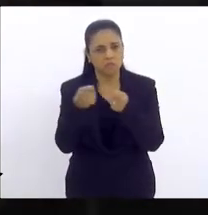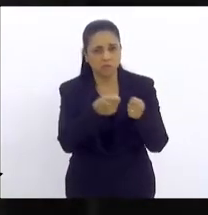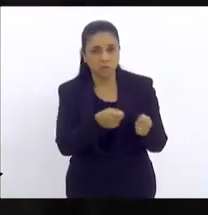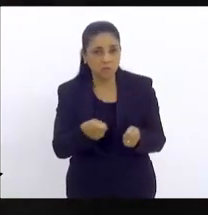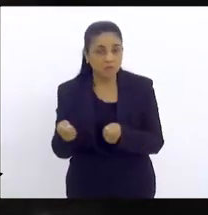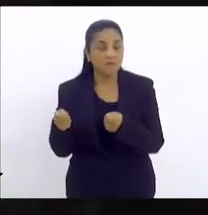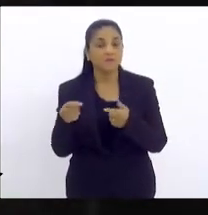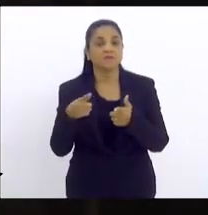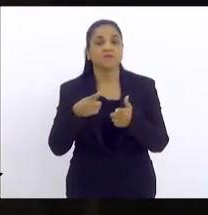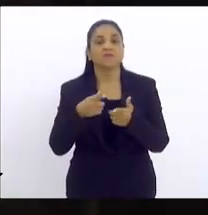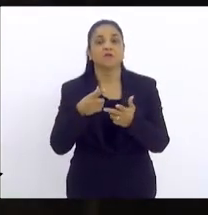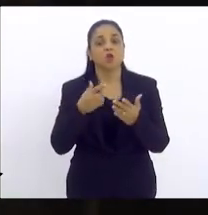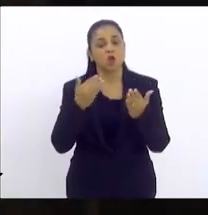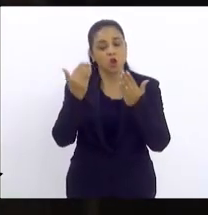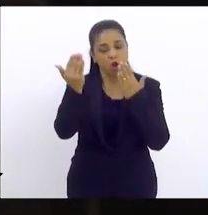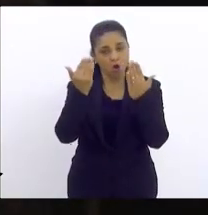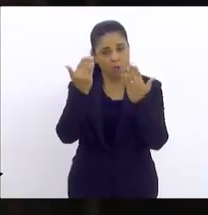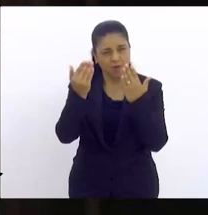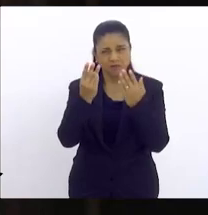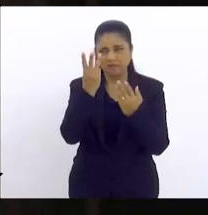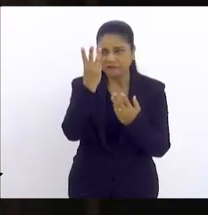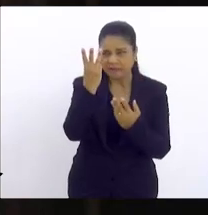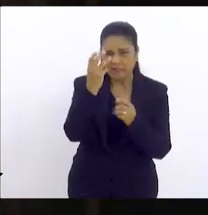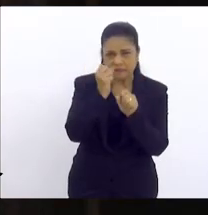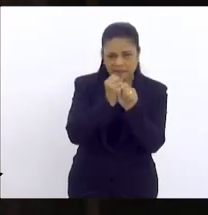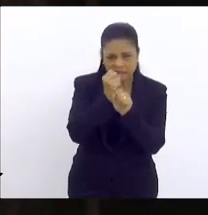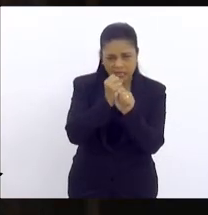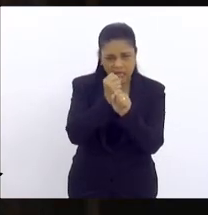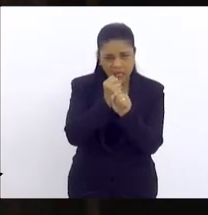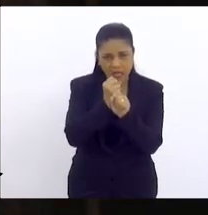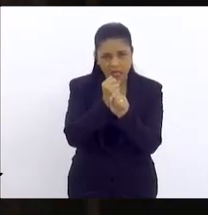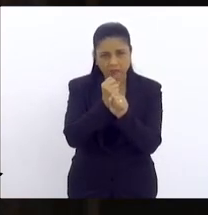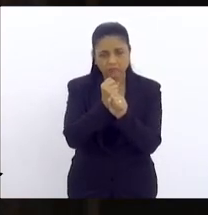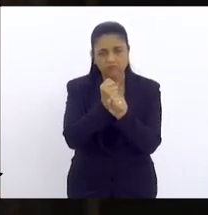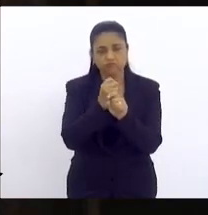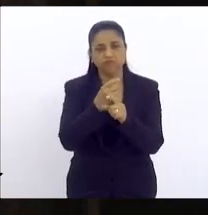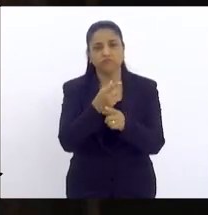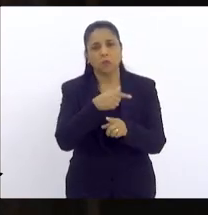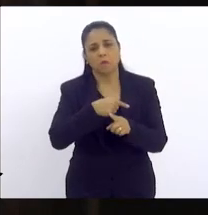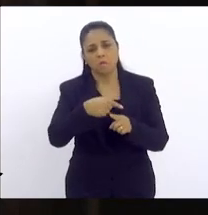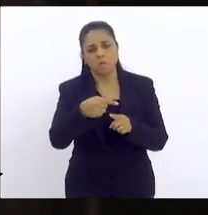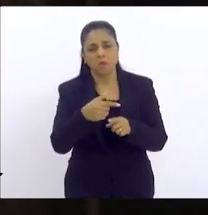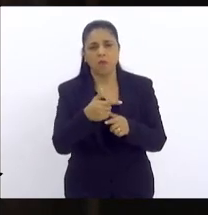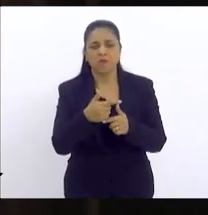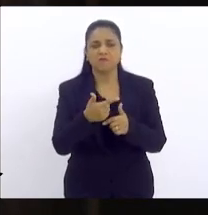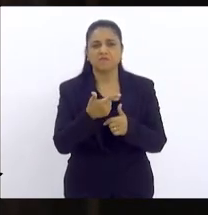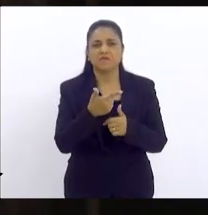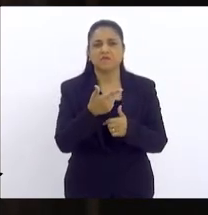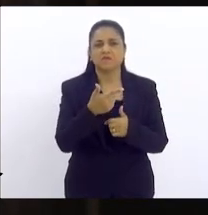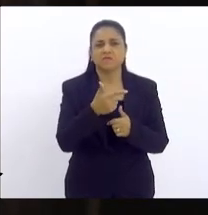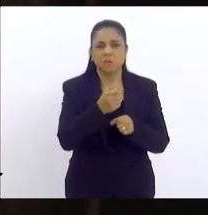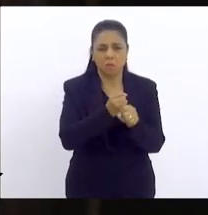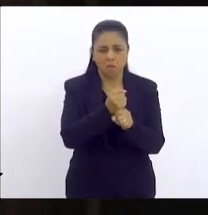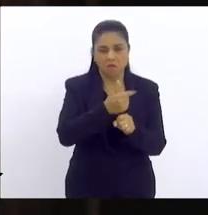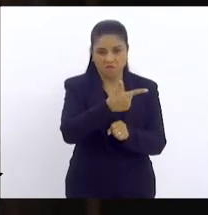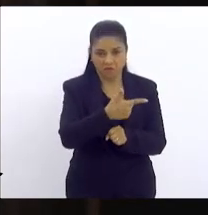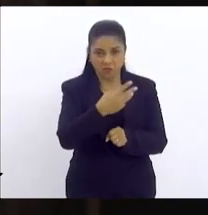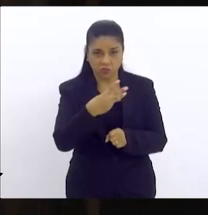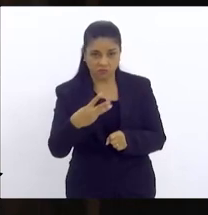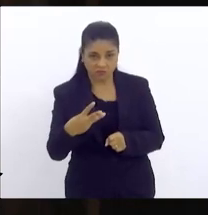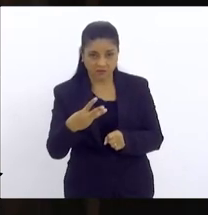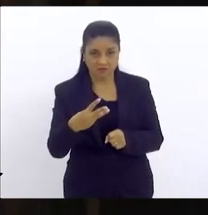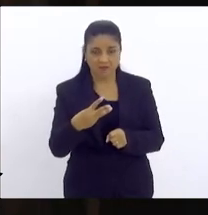traçando um comparativo com os últimos três anos nós temos no primeiro trimestre de 2023 os